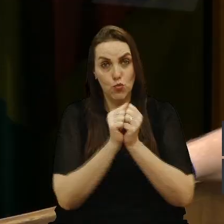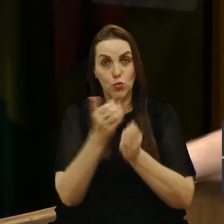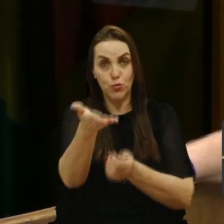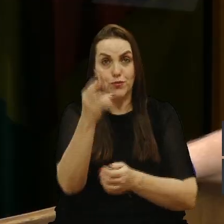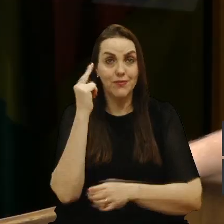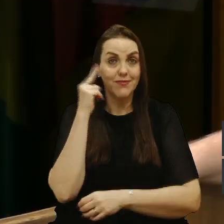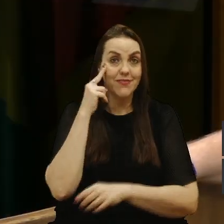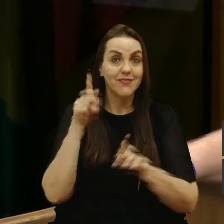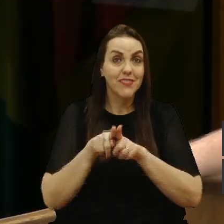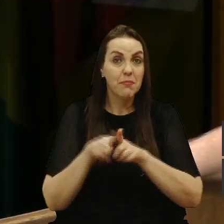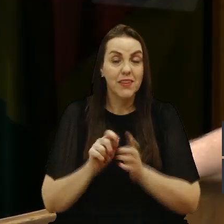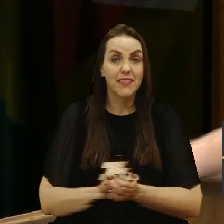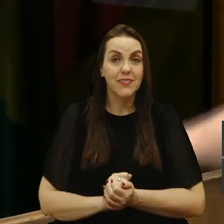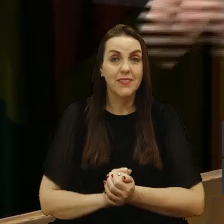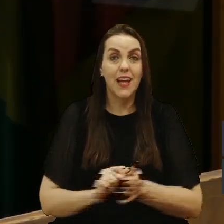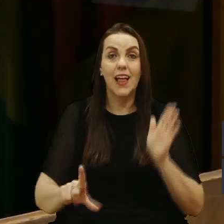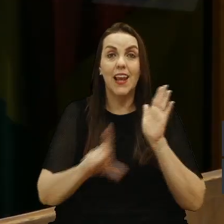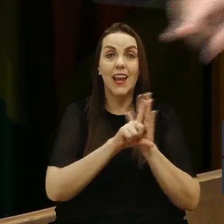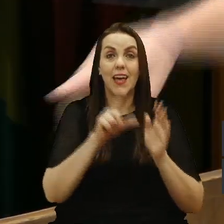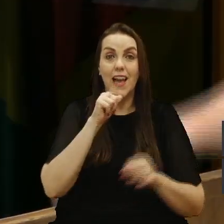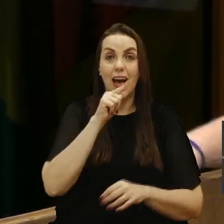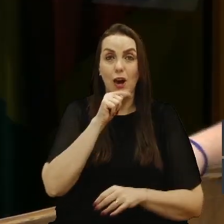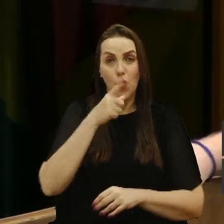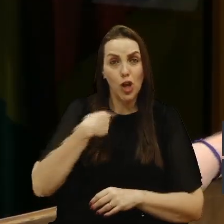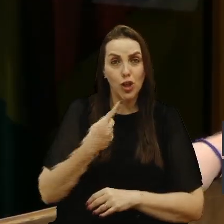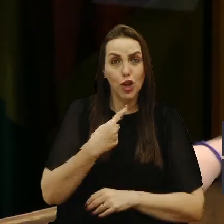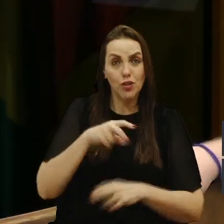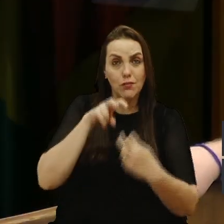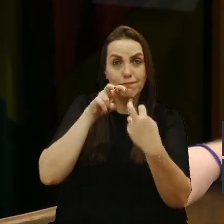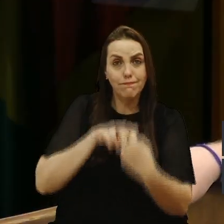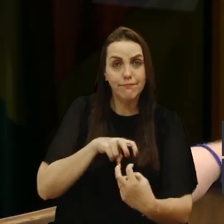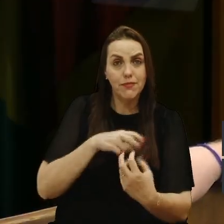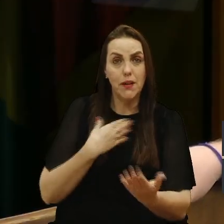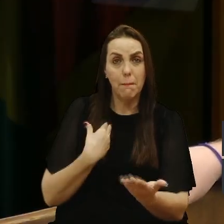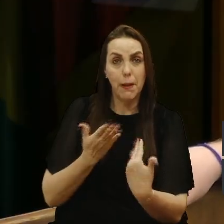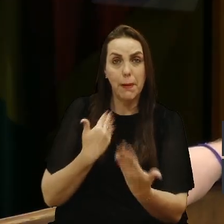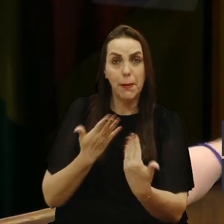quando nós tratamos aqui da Lei das Águas. Eu e o senhor sentamos junto construir saídas.